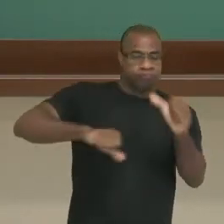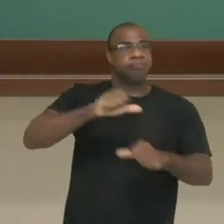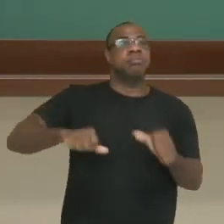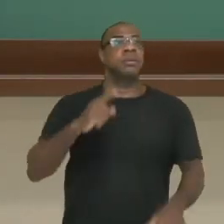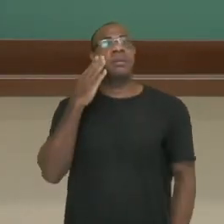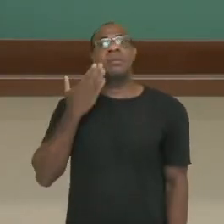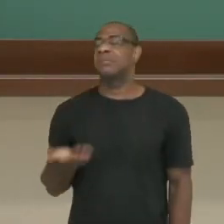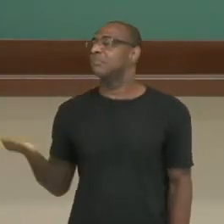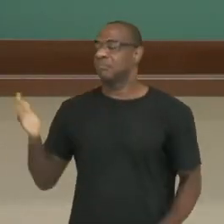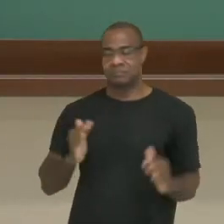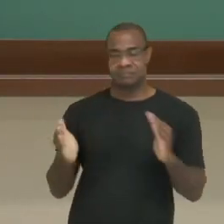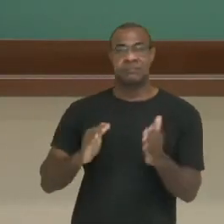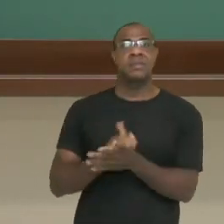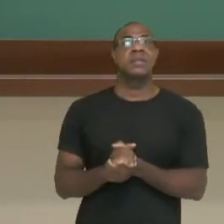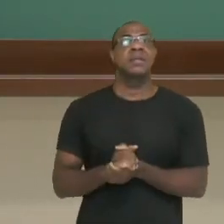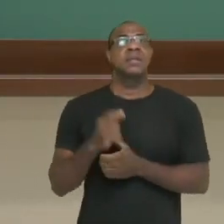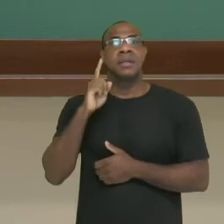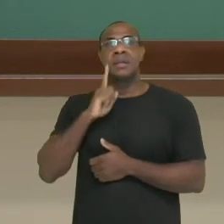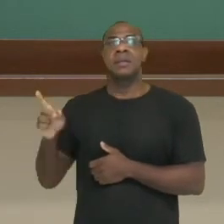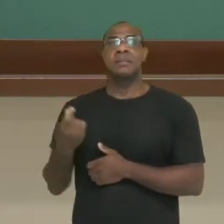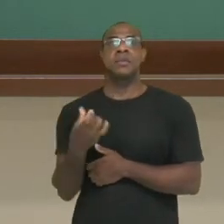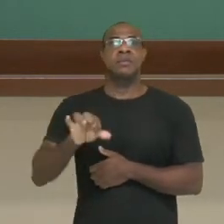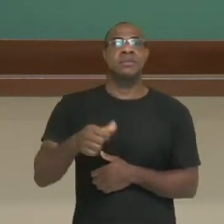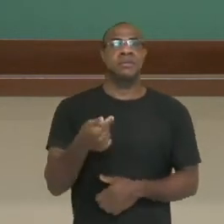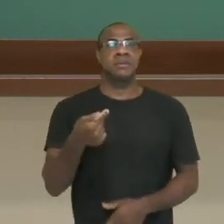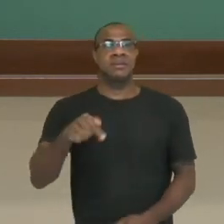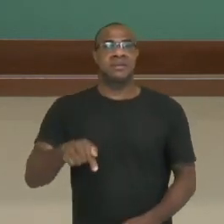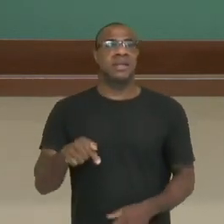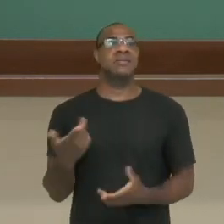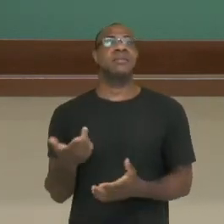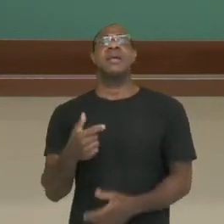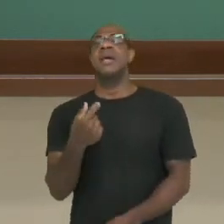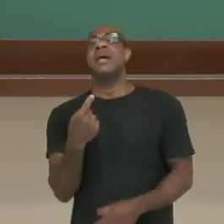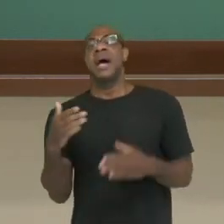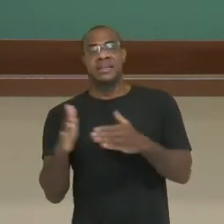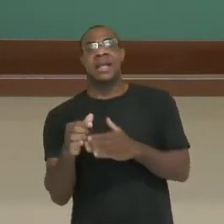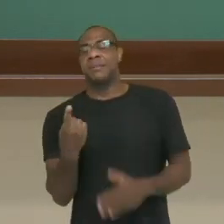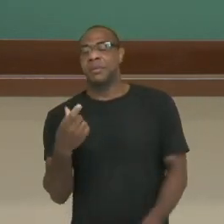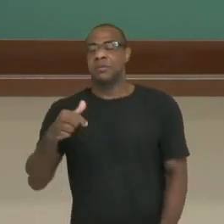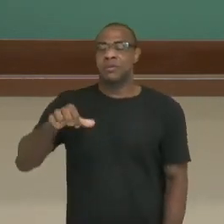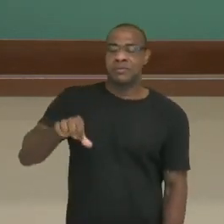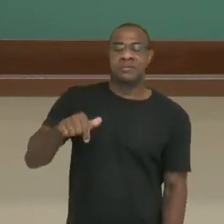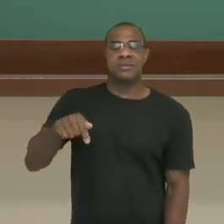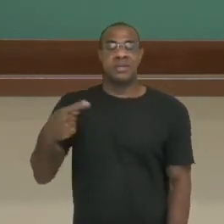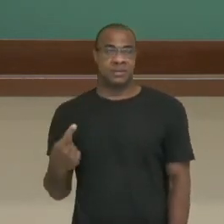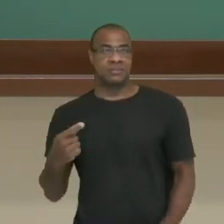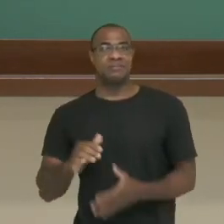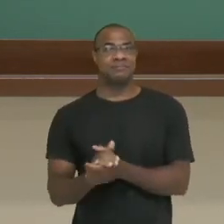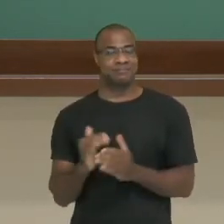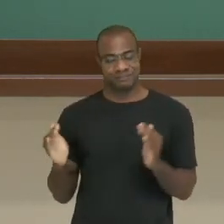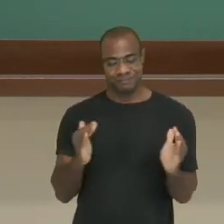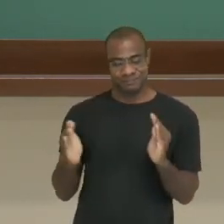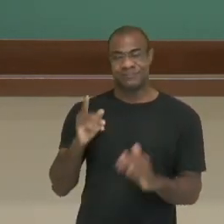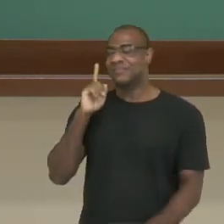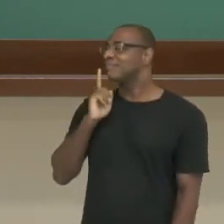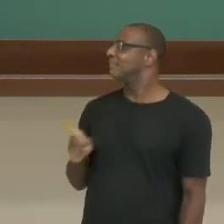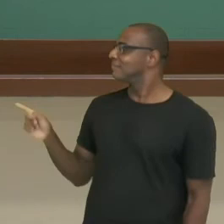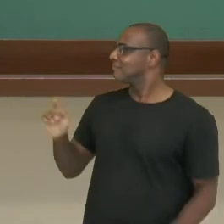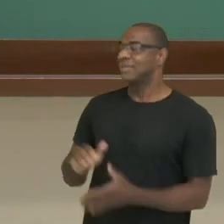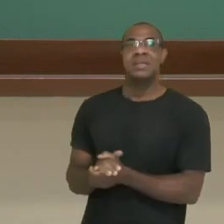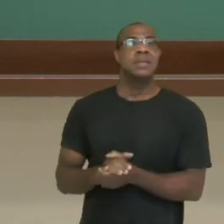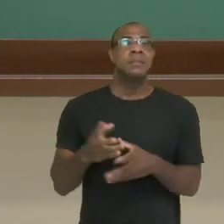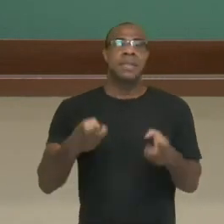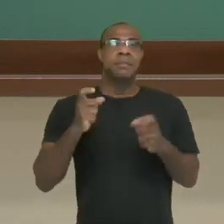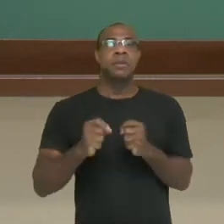1967 até 1971. Reparou que são ações que se iniciaram antes do AI-5 e que o endurecimento do